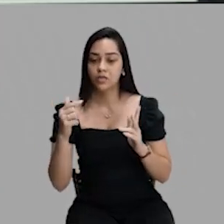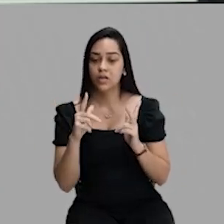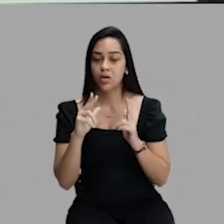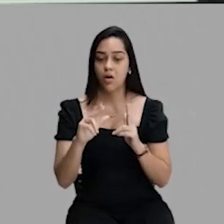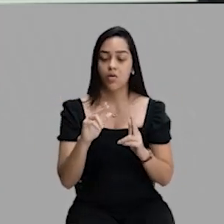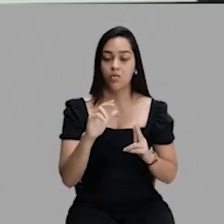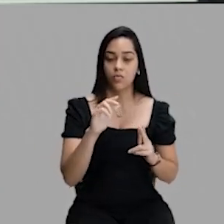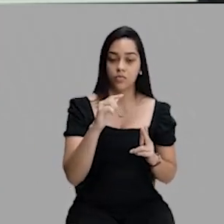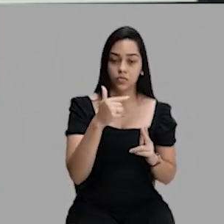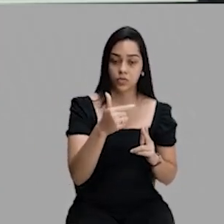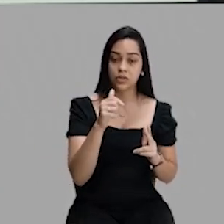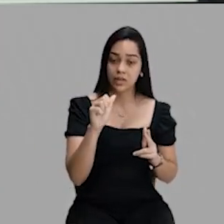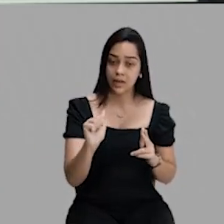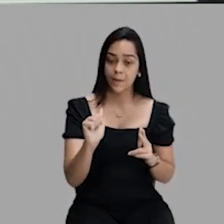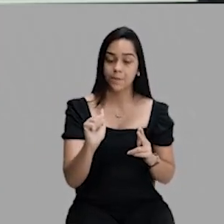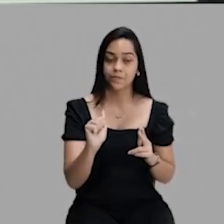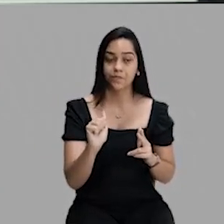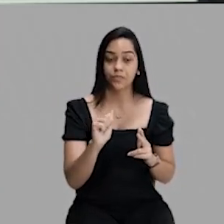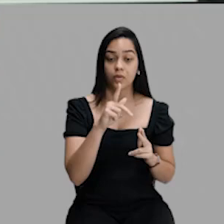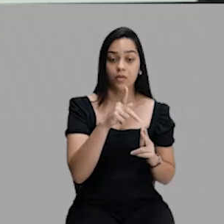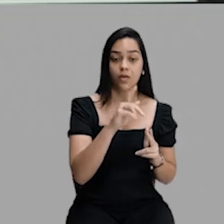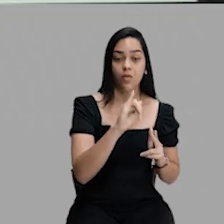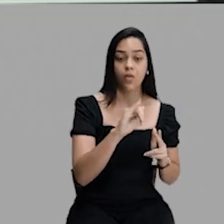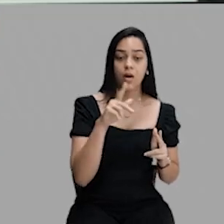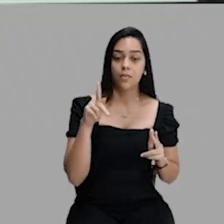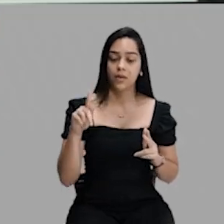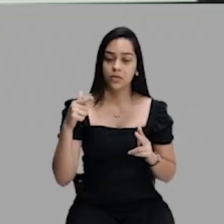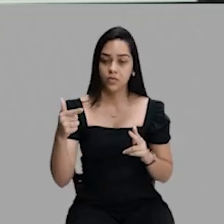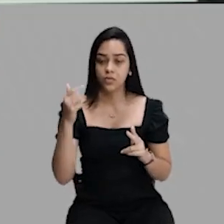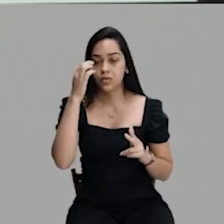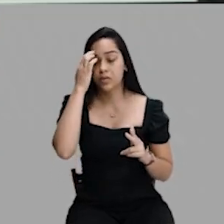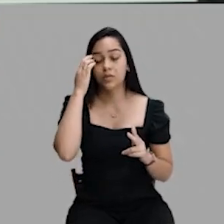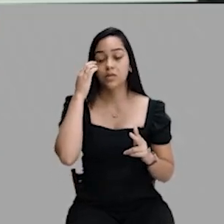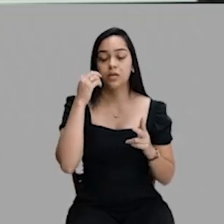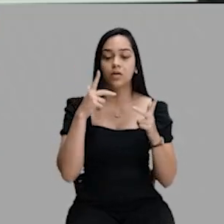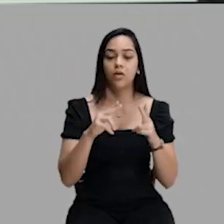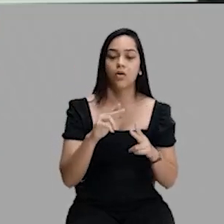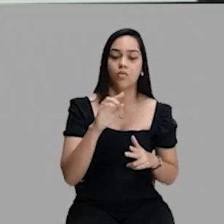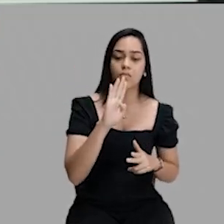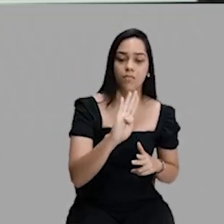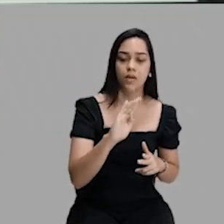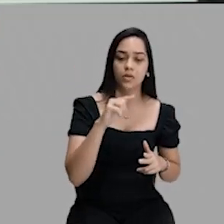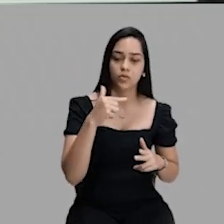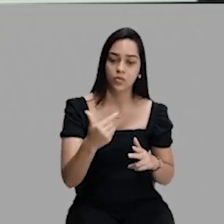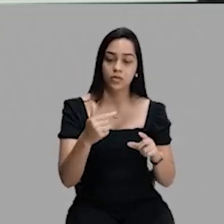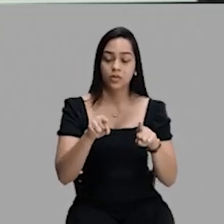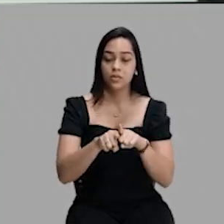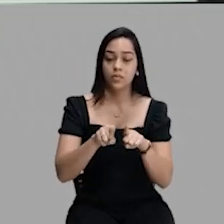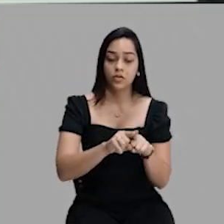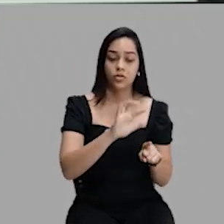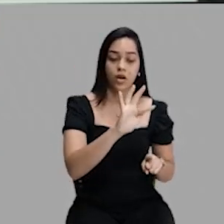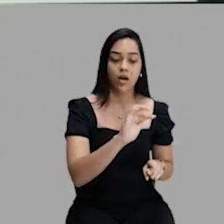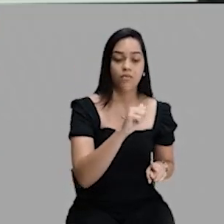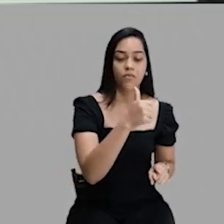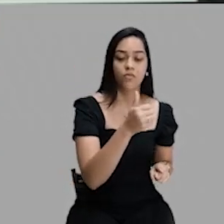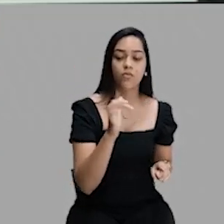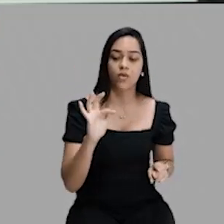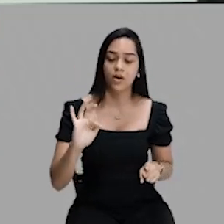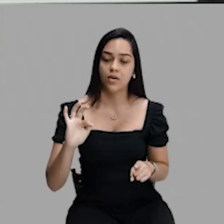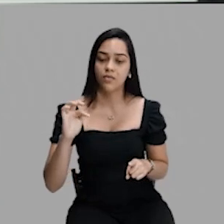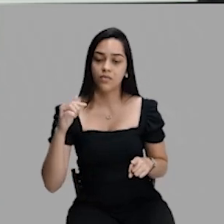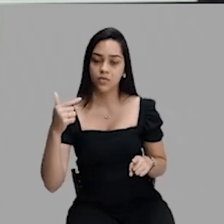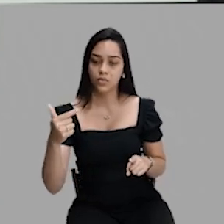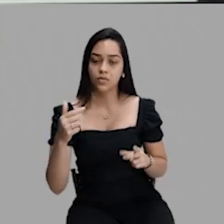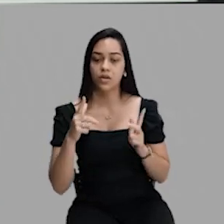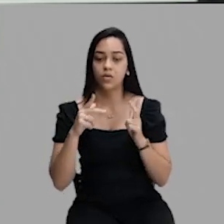2A, certo? De B1 até B2 vale 2B. E de F1 para F2 vale